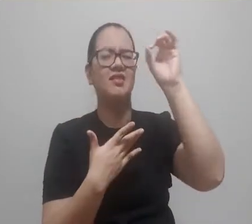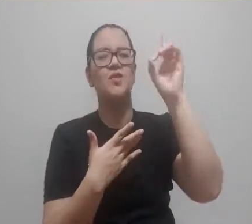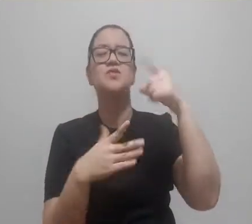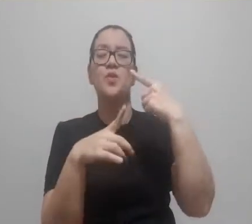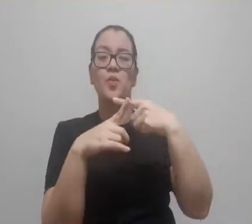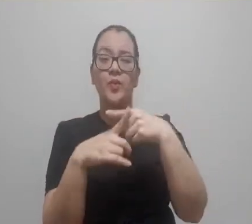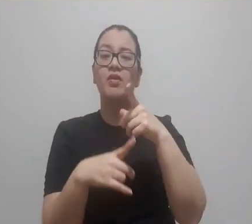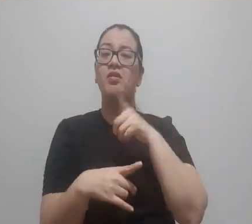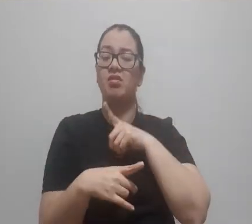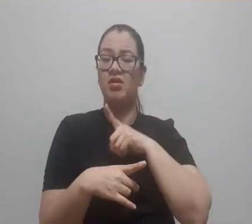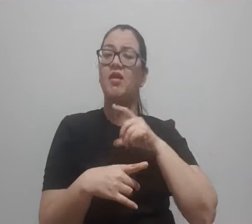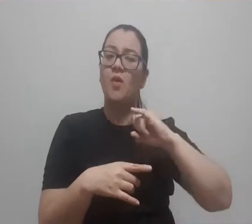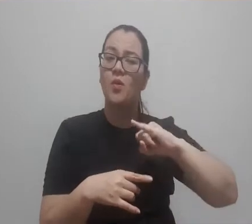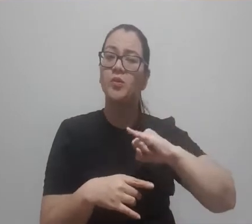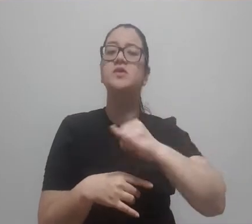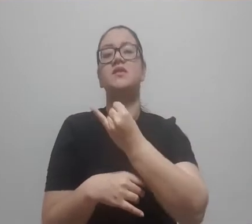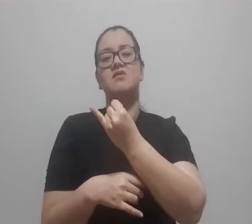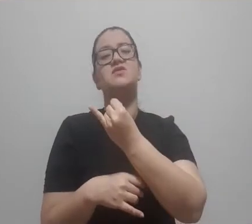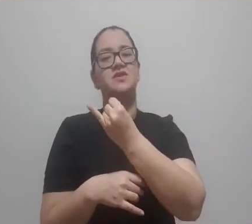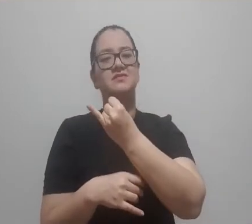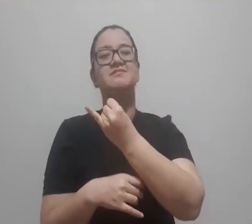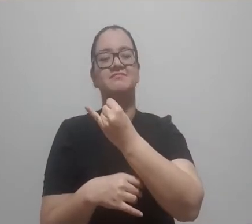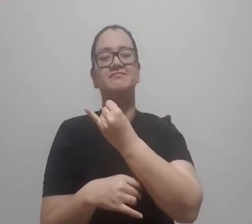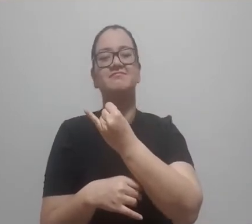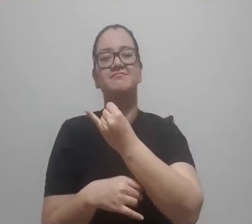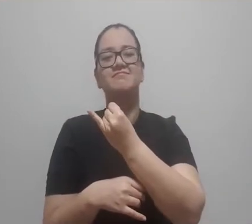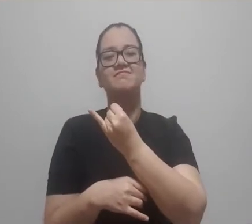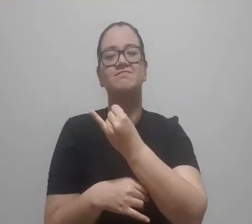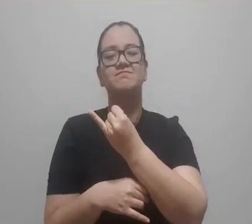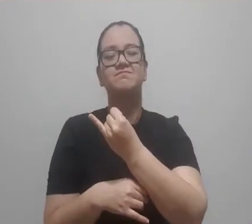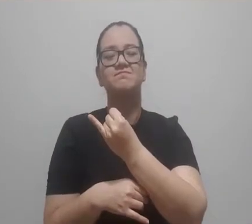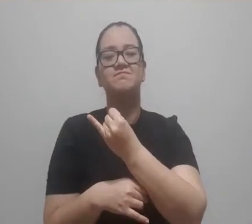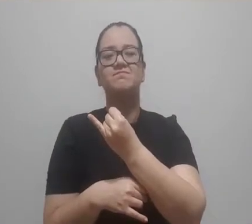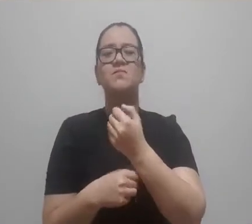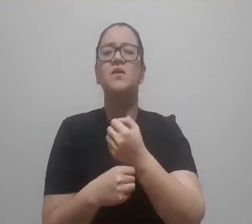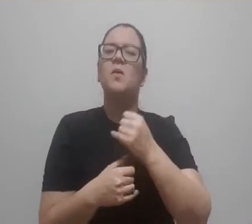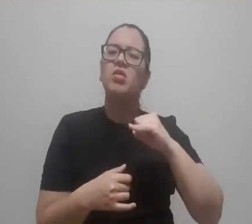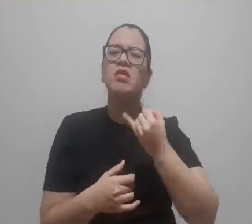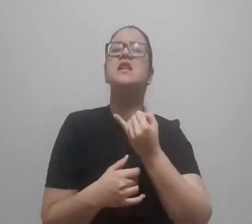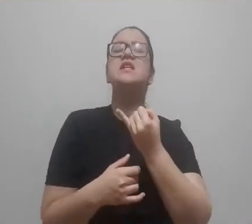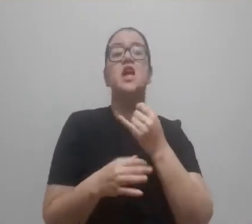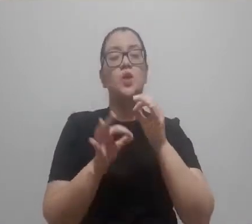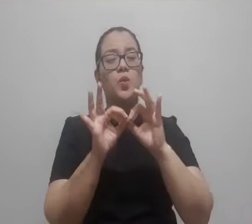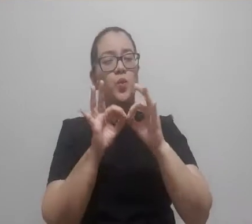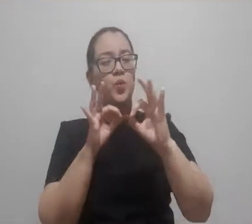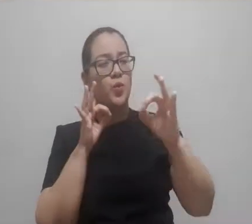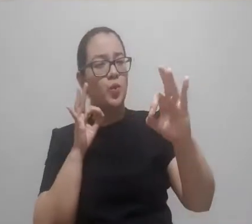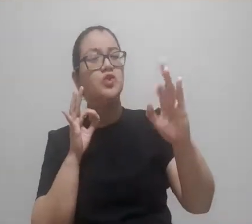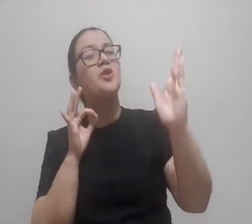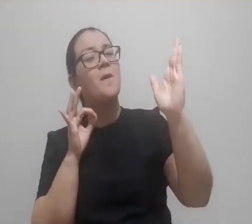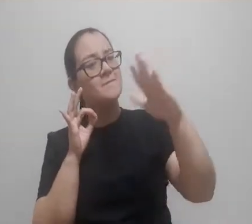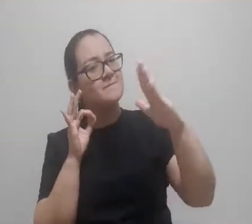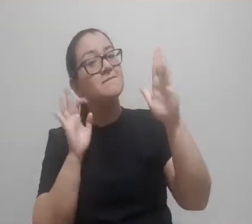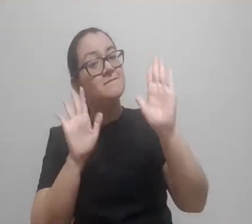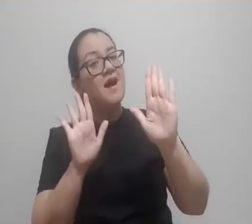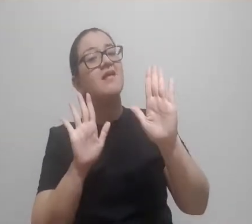essa oportunidade que estamos tendo de, mesmo assim, podermos compartilhar da